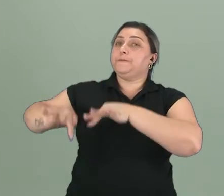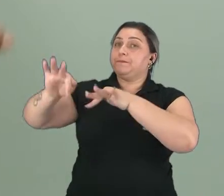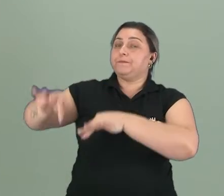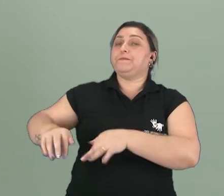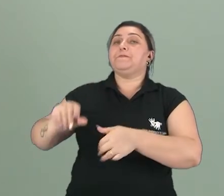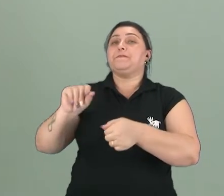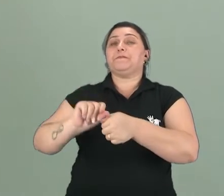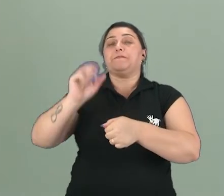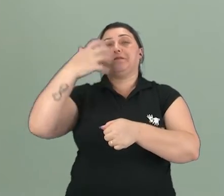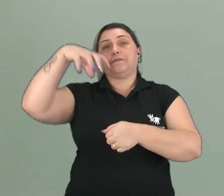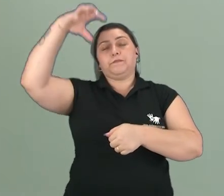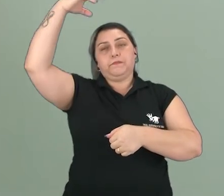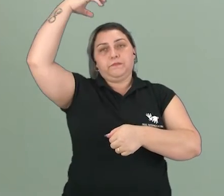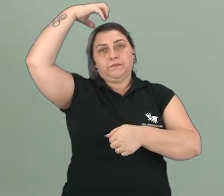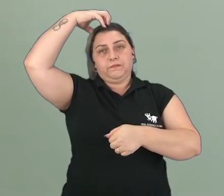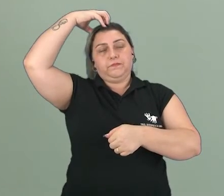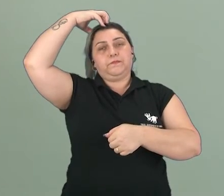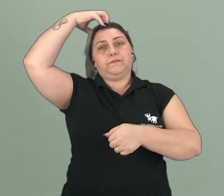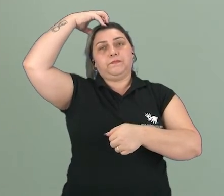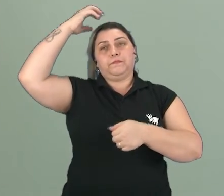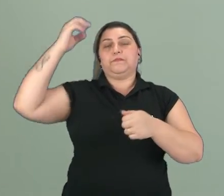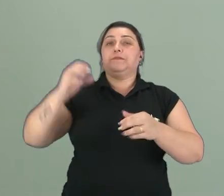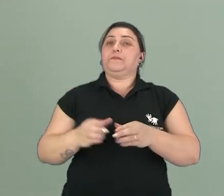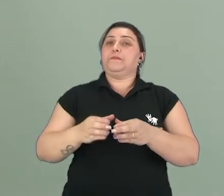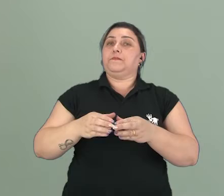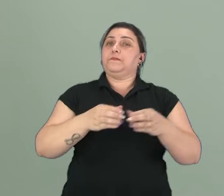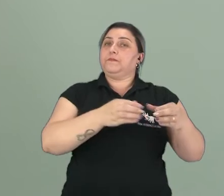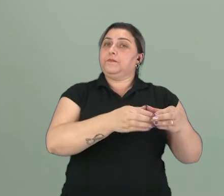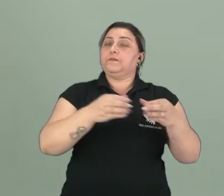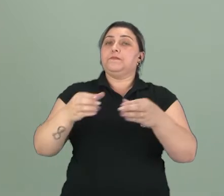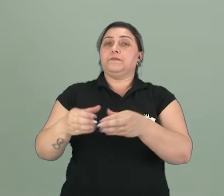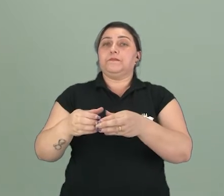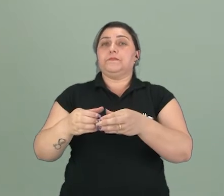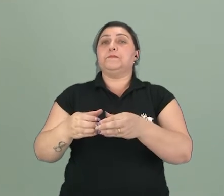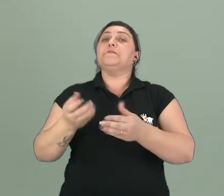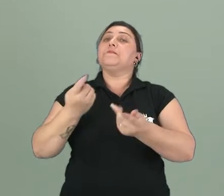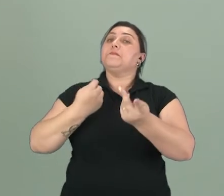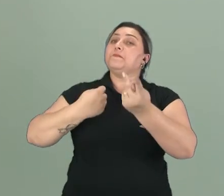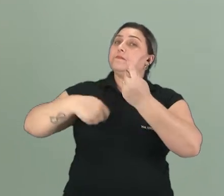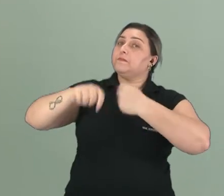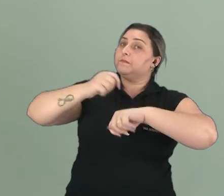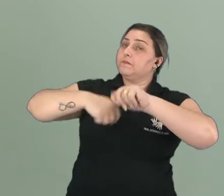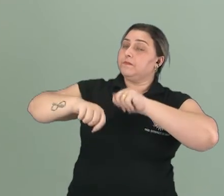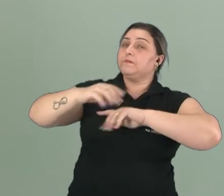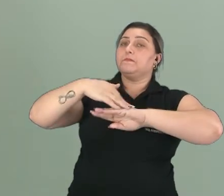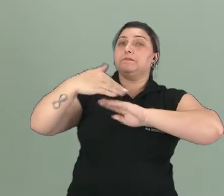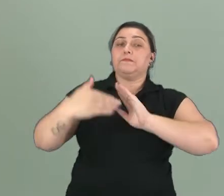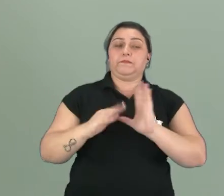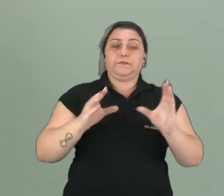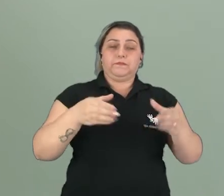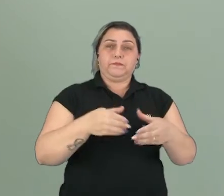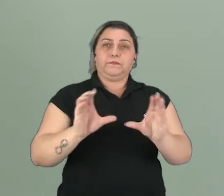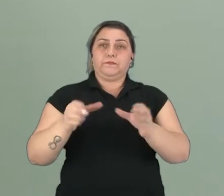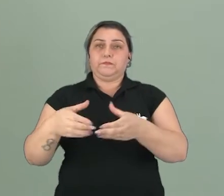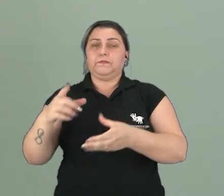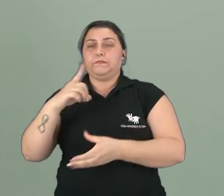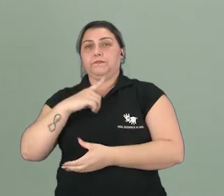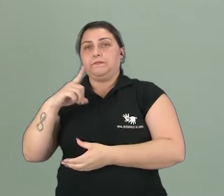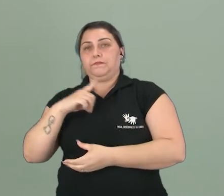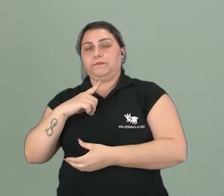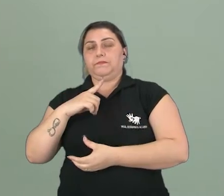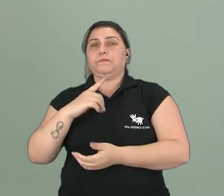com que o rei centralizasse o poder em suas mãos e passasse a administrar todas as medidas que tinham